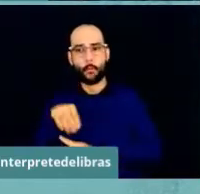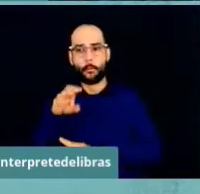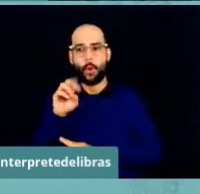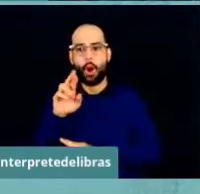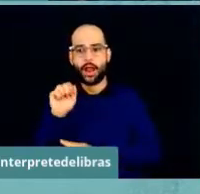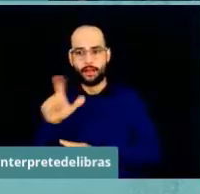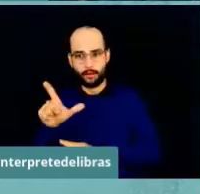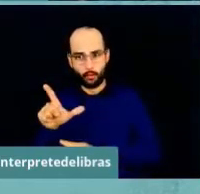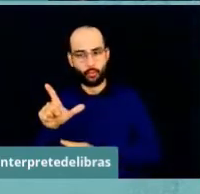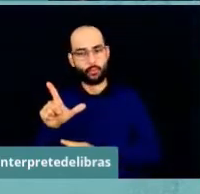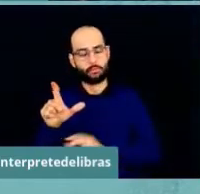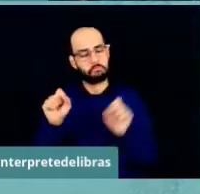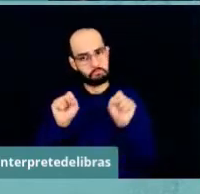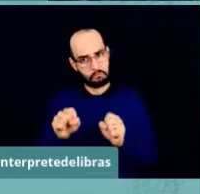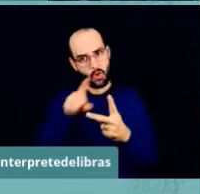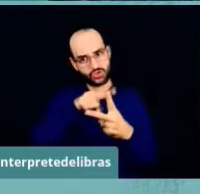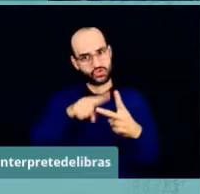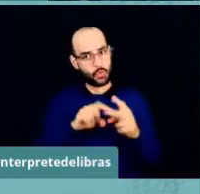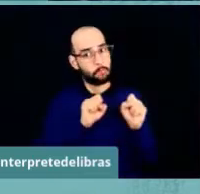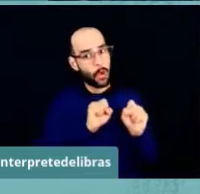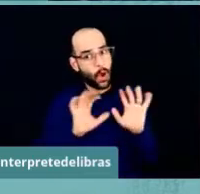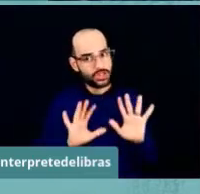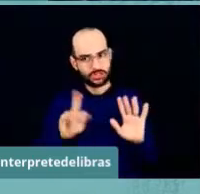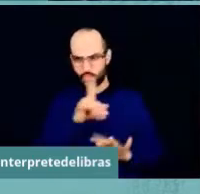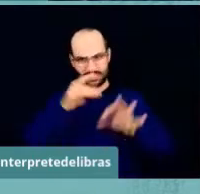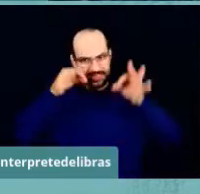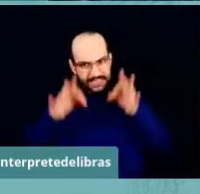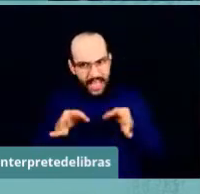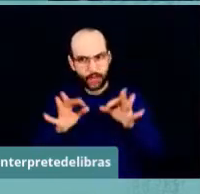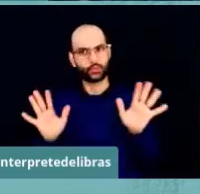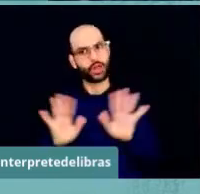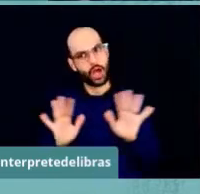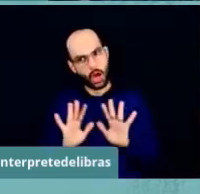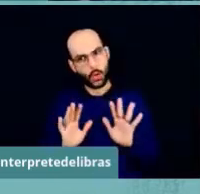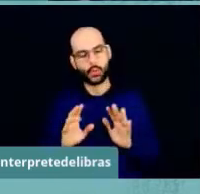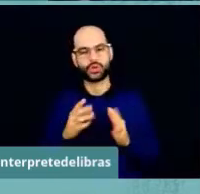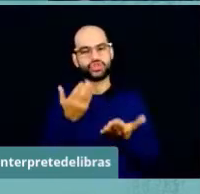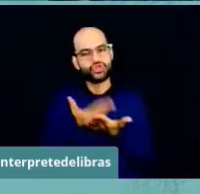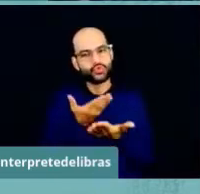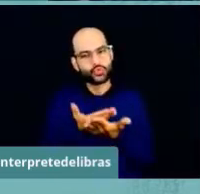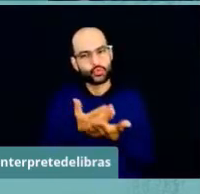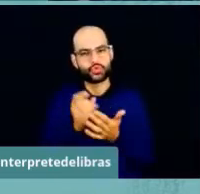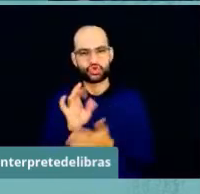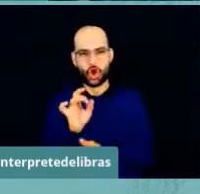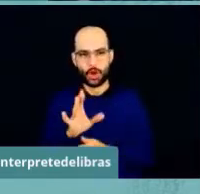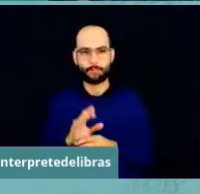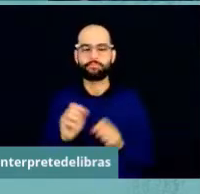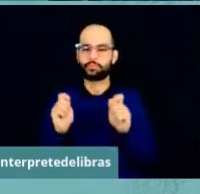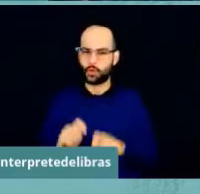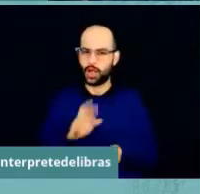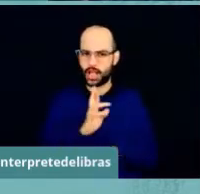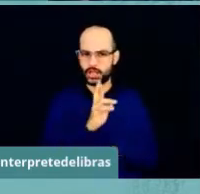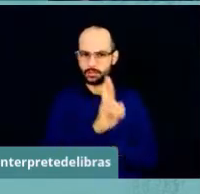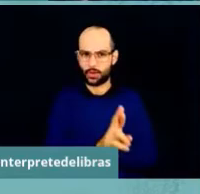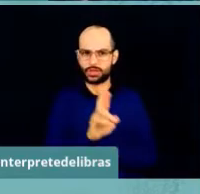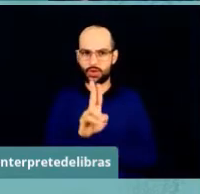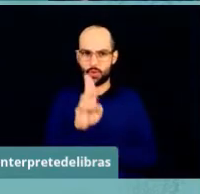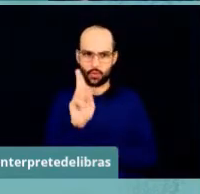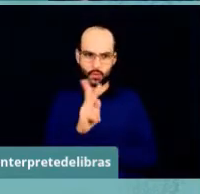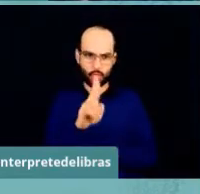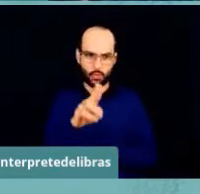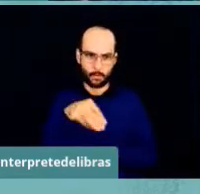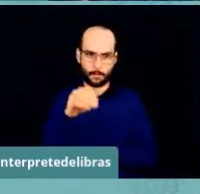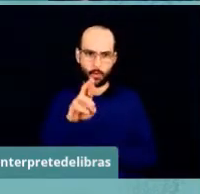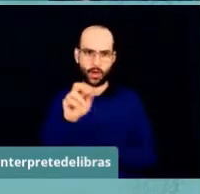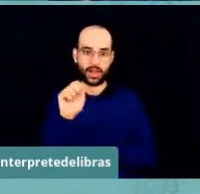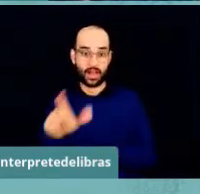ela pode induzir resposta celular. A princípio, ela é uma vacina para produzir resposta humoral, e essa resposta